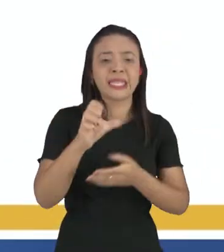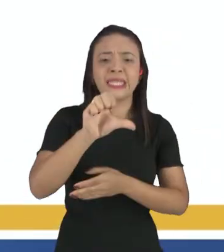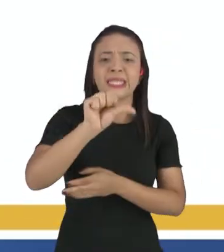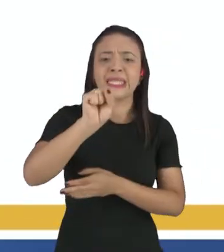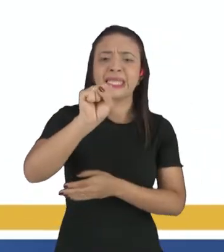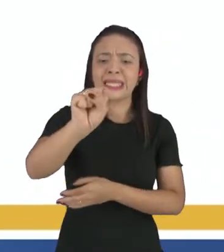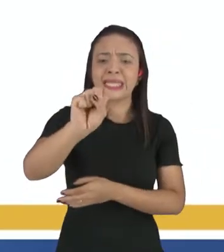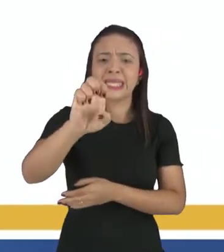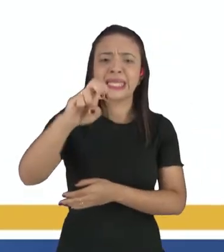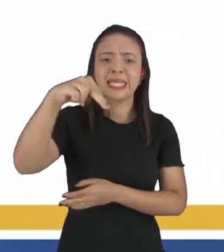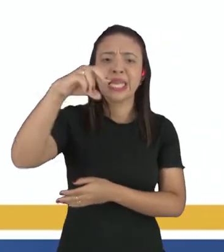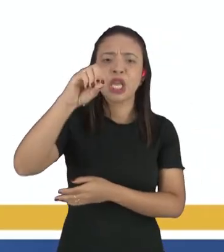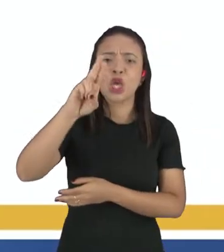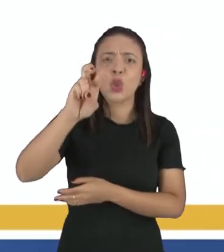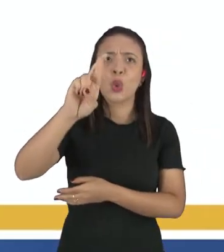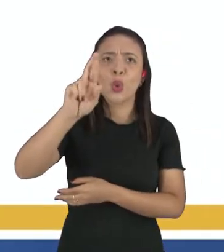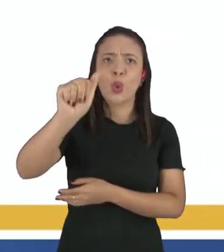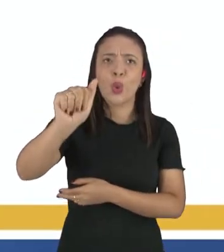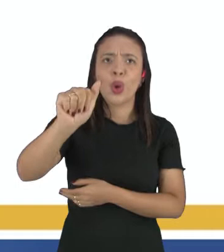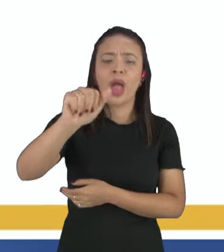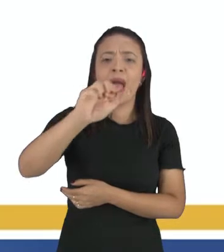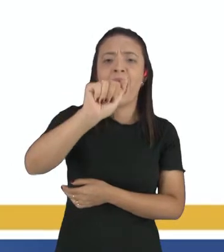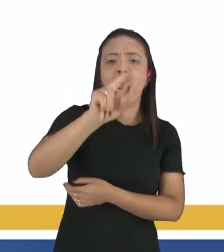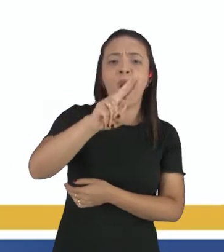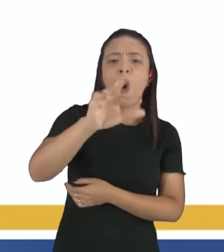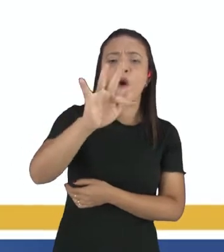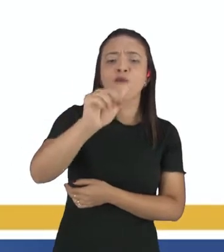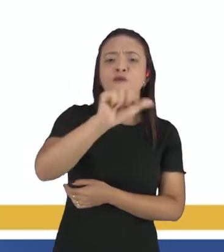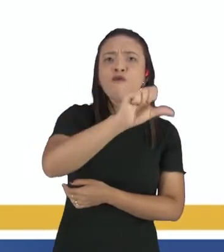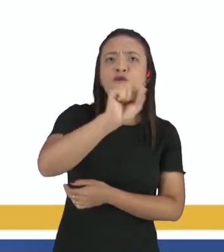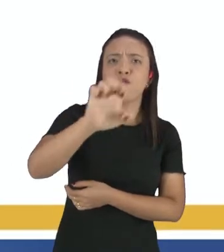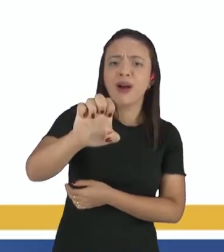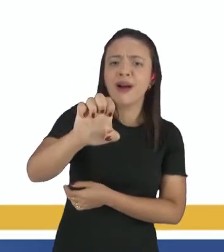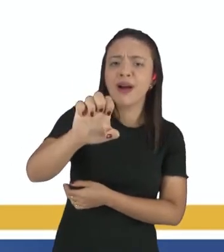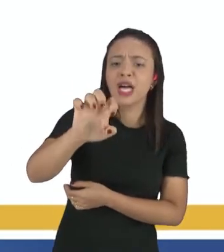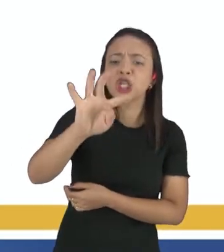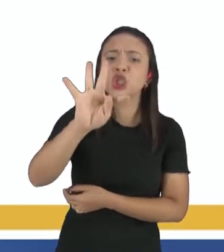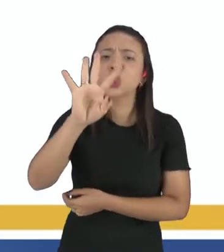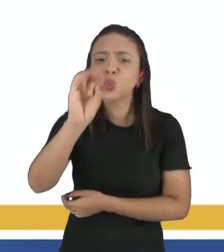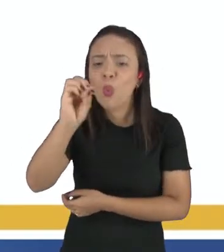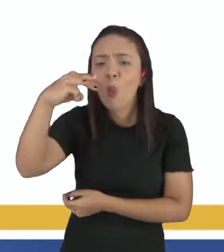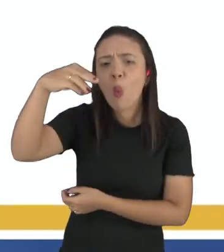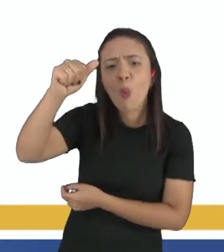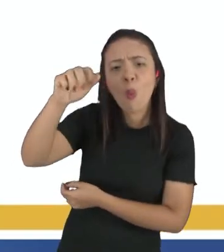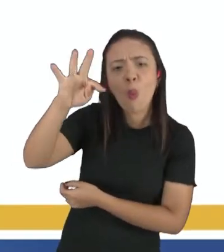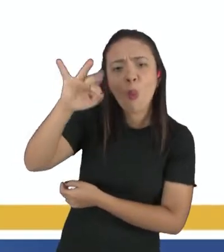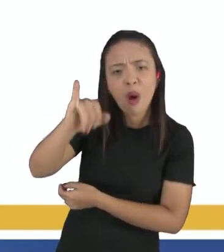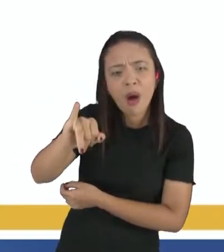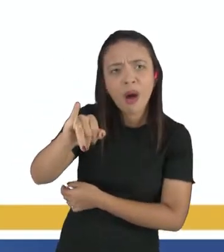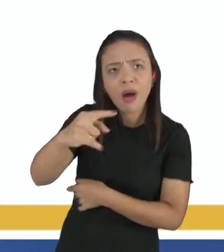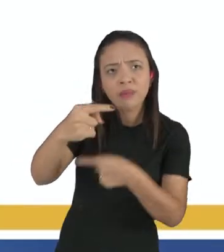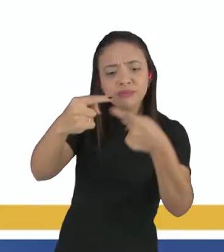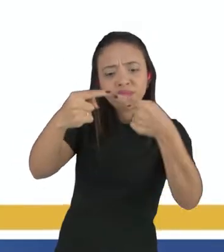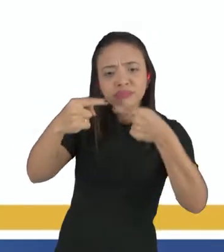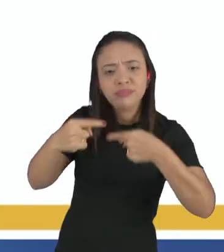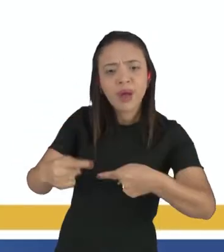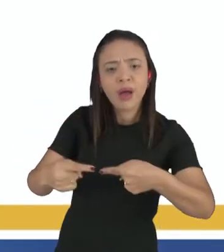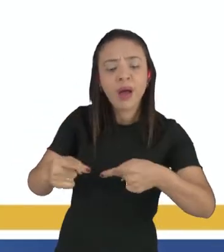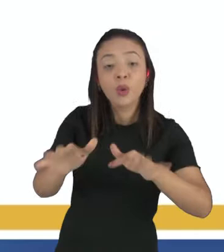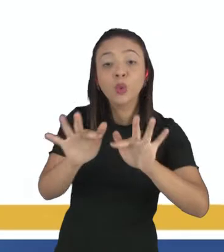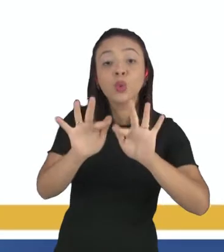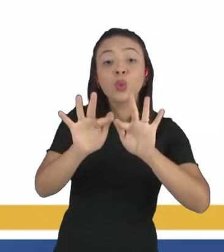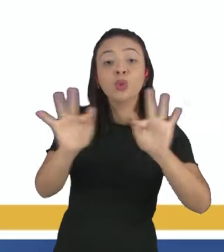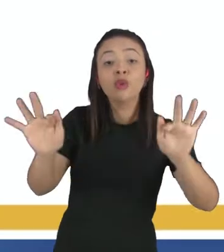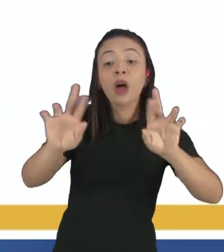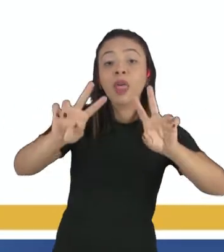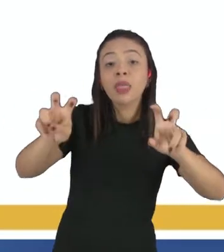cenoura, alface, tomate, não é isso que está escrito? E logo abaixo, o